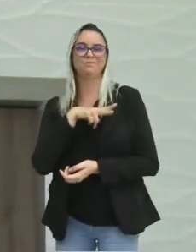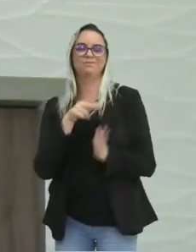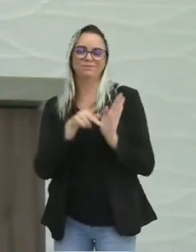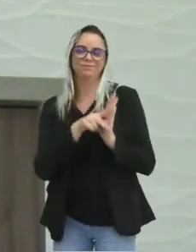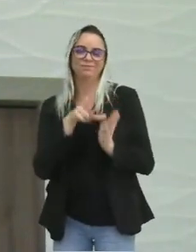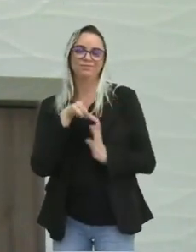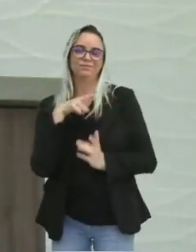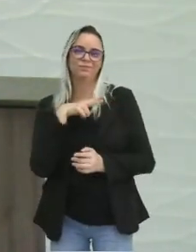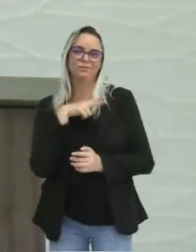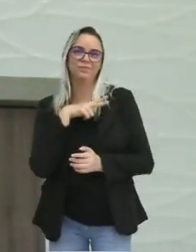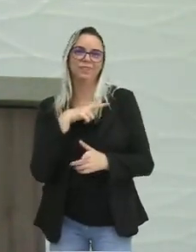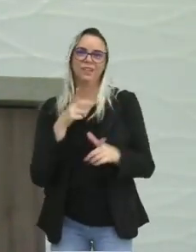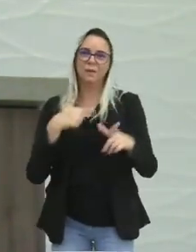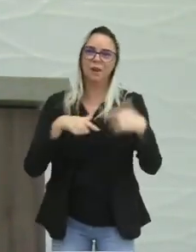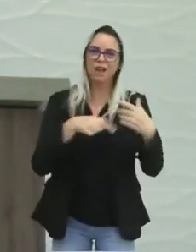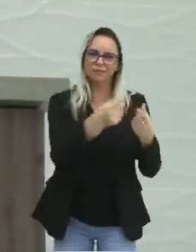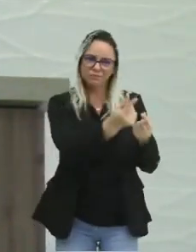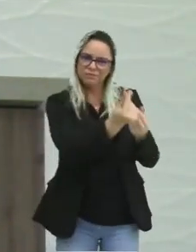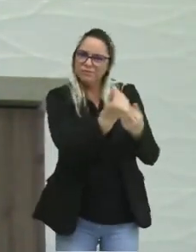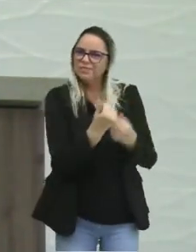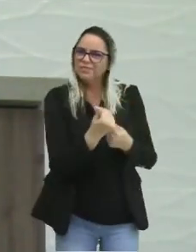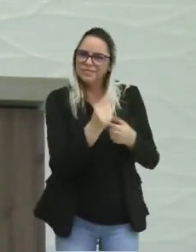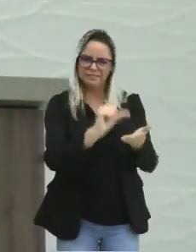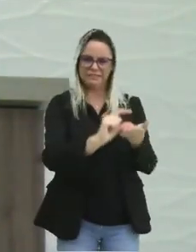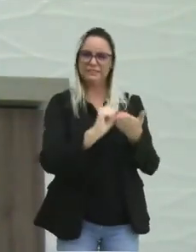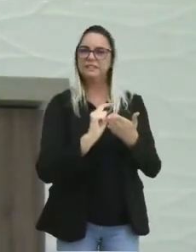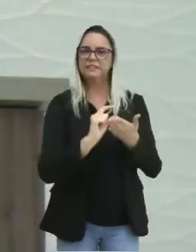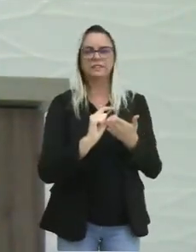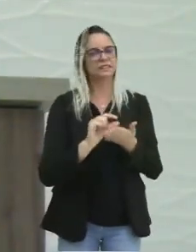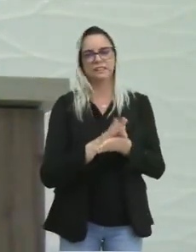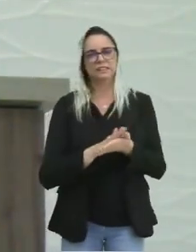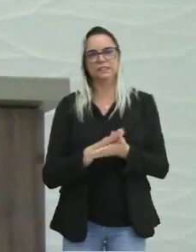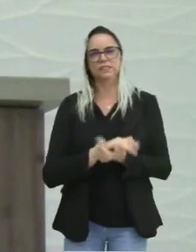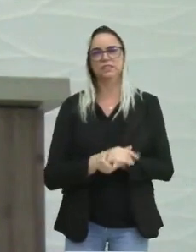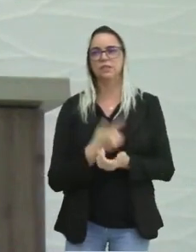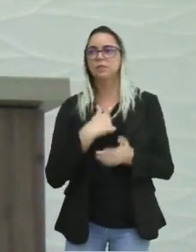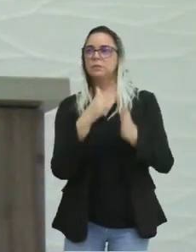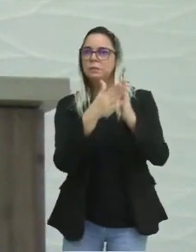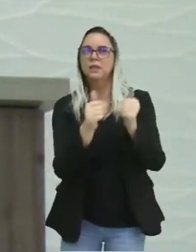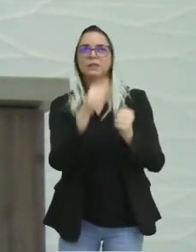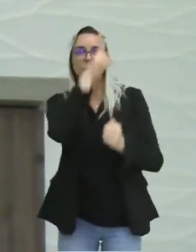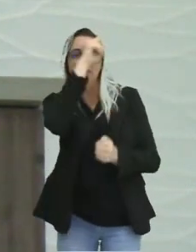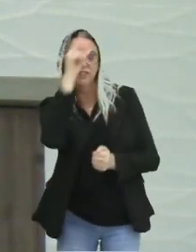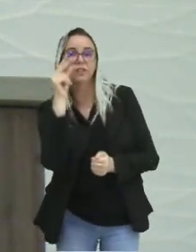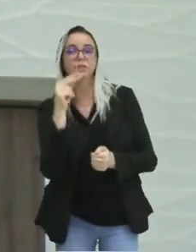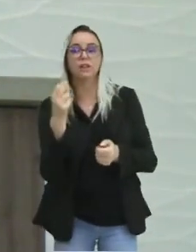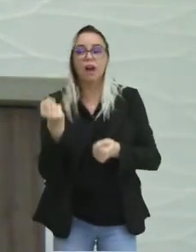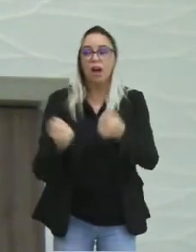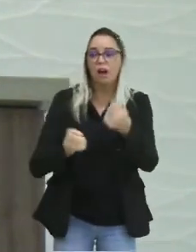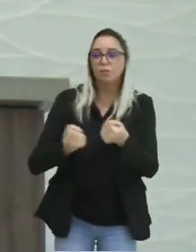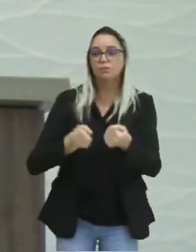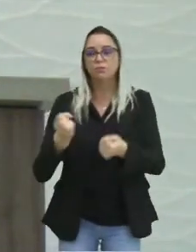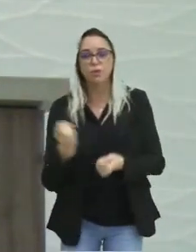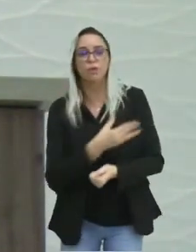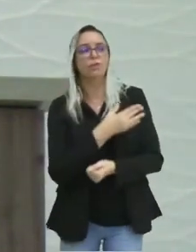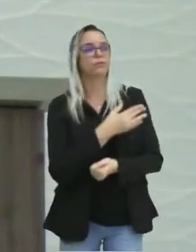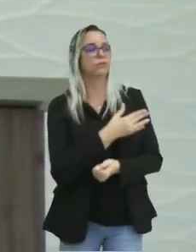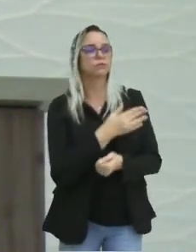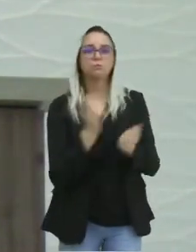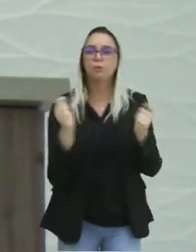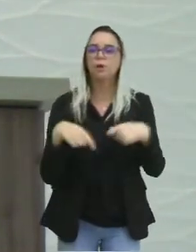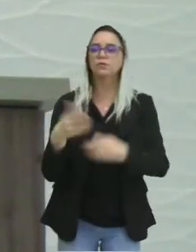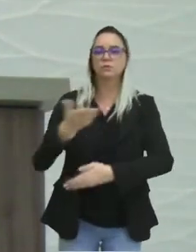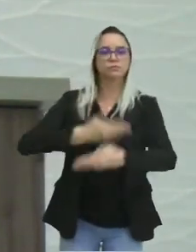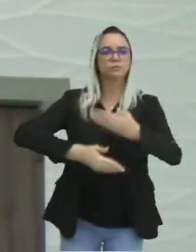que a gente possa trabalhar dessa forma. Então, eu peço ao prefeito que coloque mais um carro para atender essa população, porque às